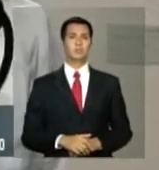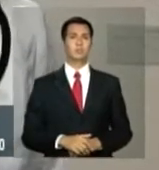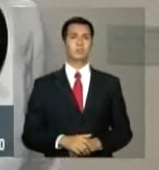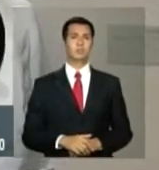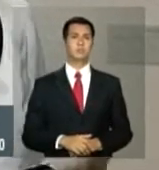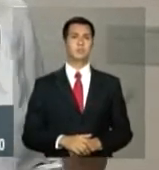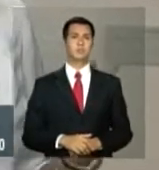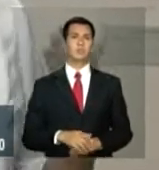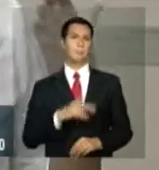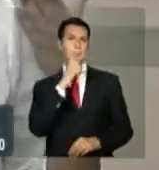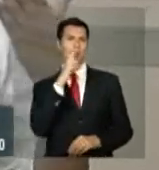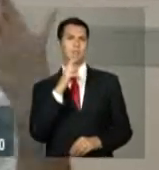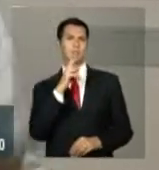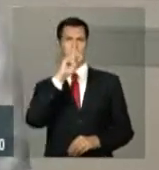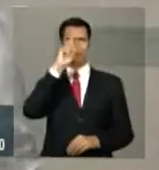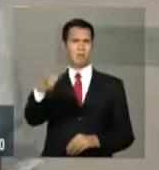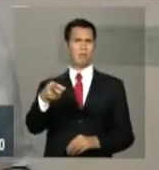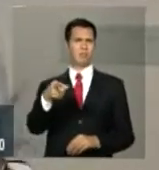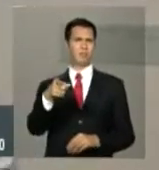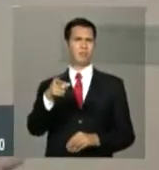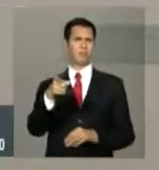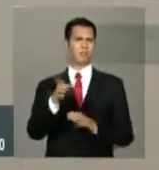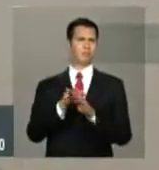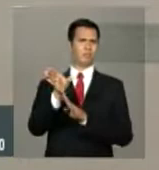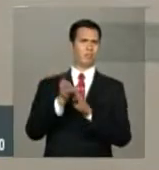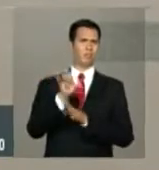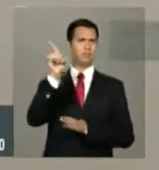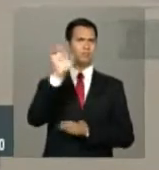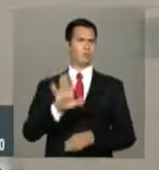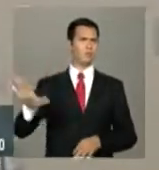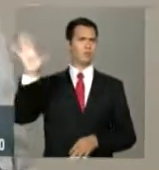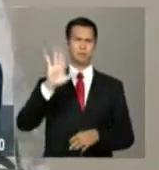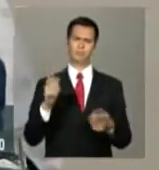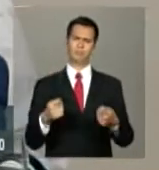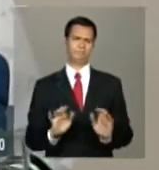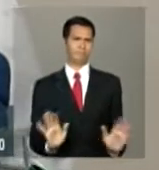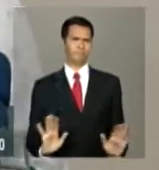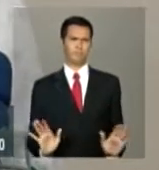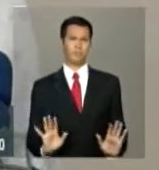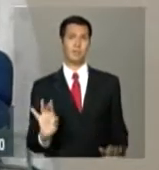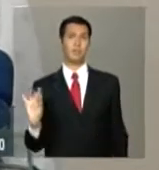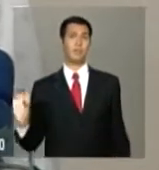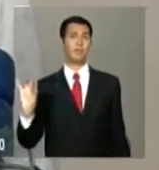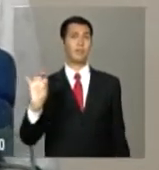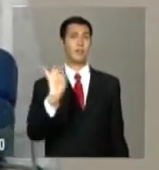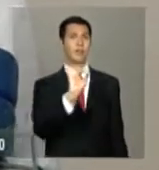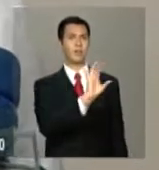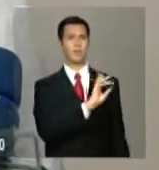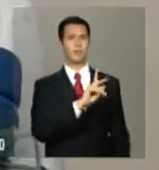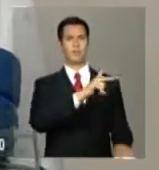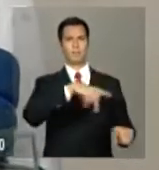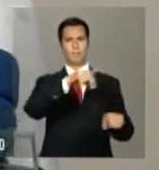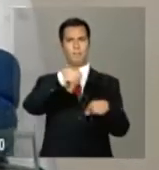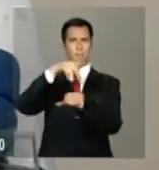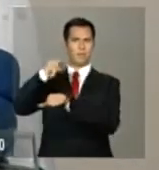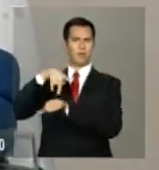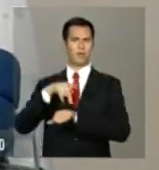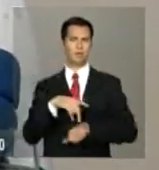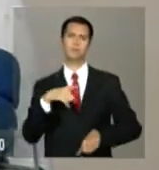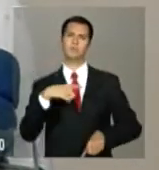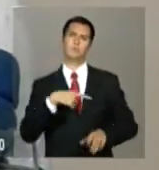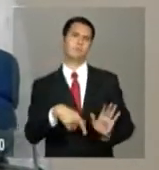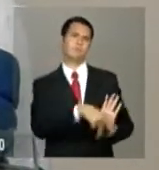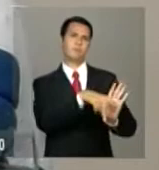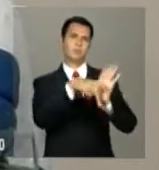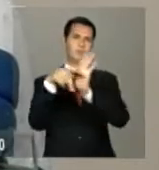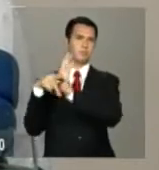do euro. Acho que cada situação internacional, principalmente, acho que a experiência deles